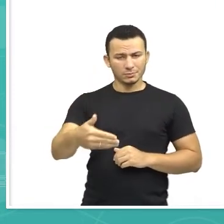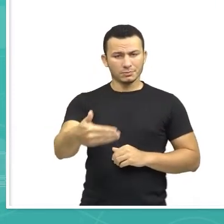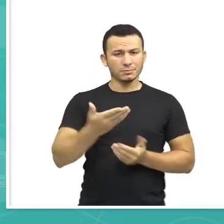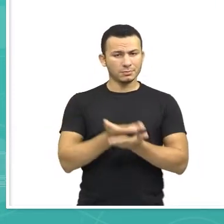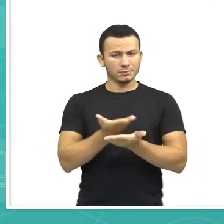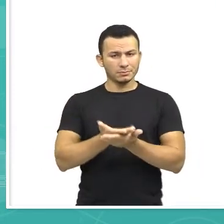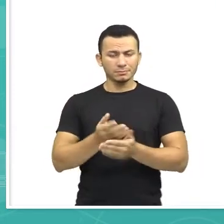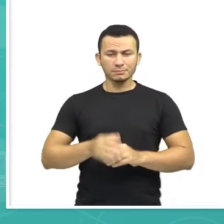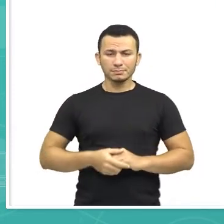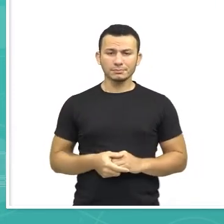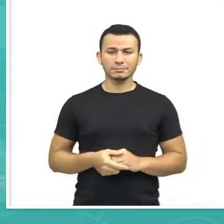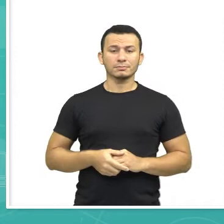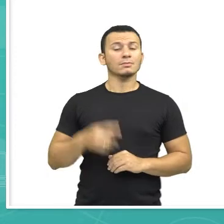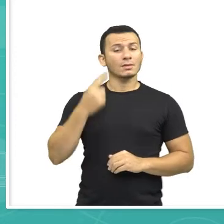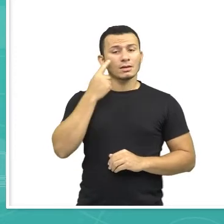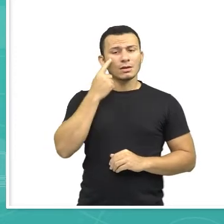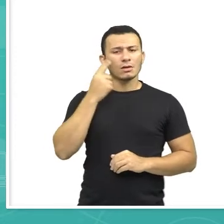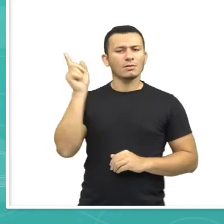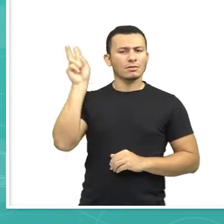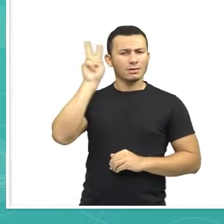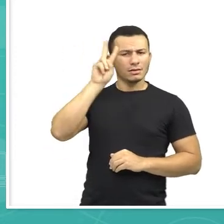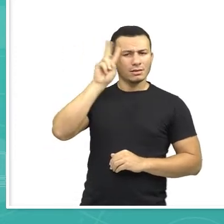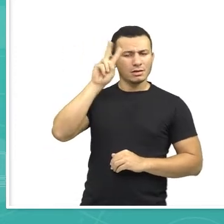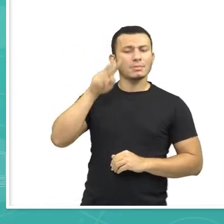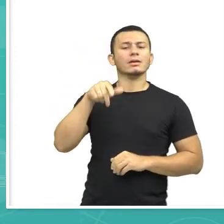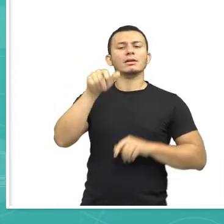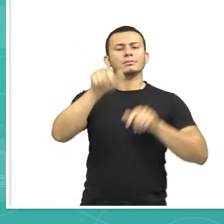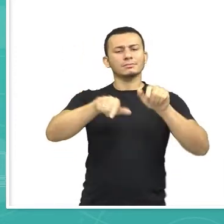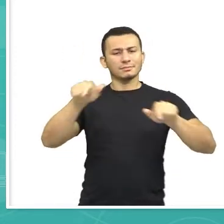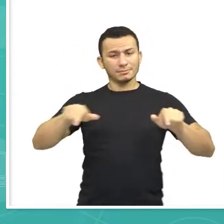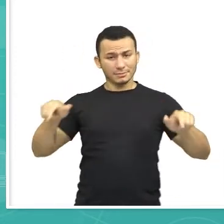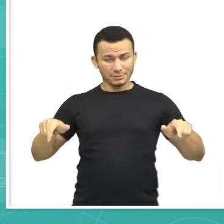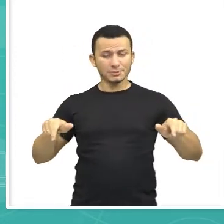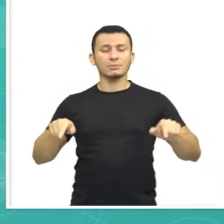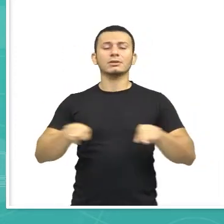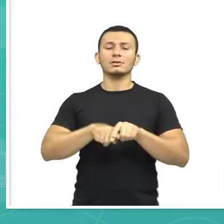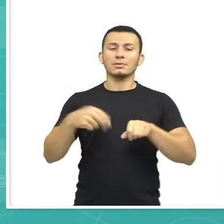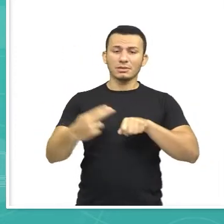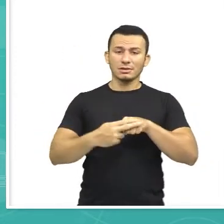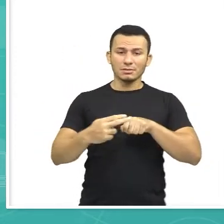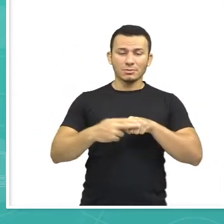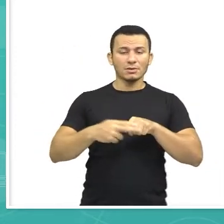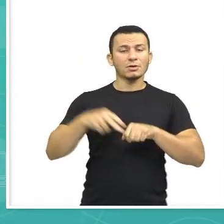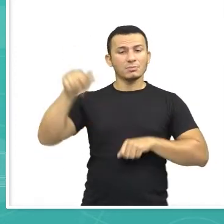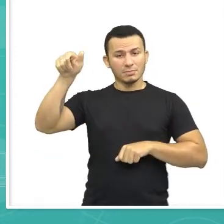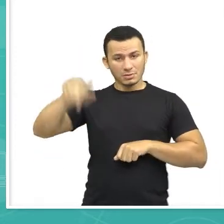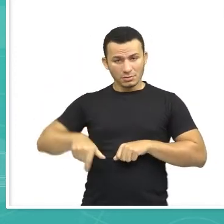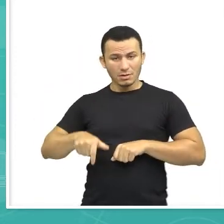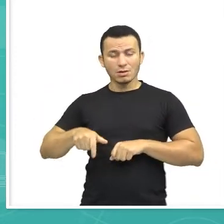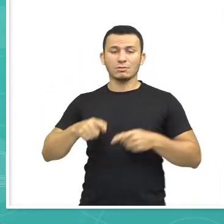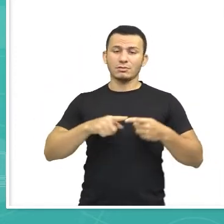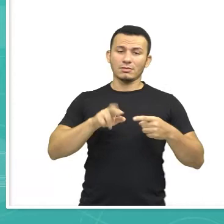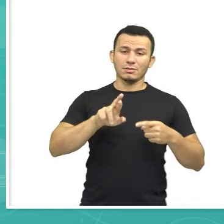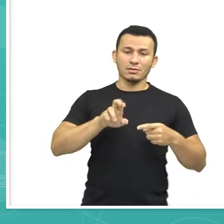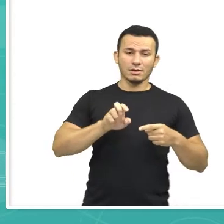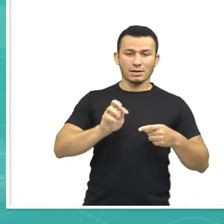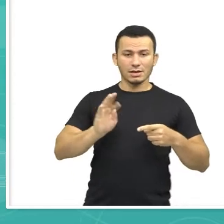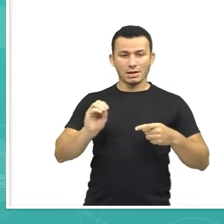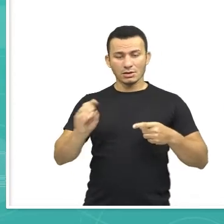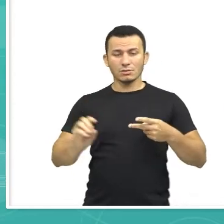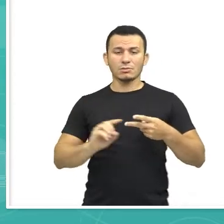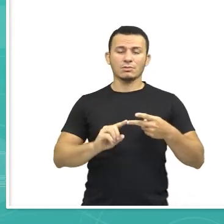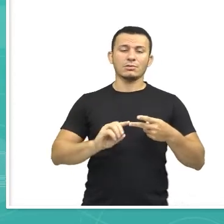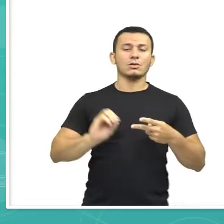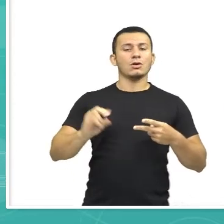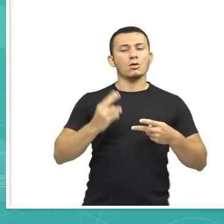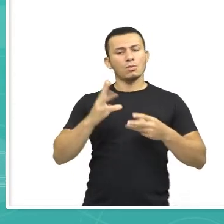Então temos aqui para relembrar aqui as pessoas, os pronomes pessoais, tanto do caso reto quanto